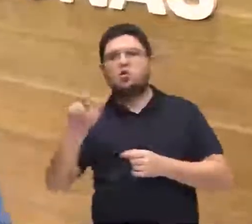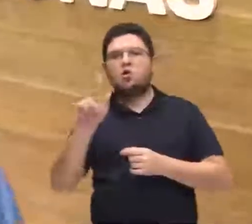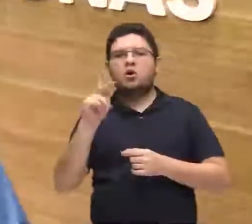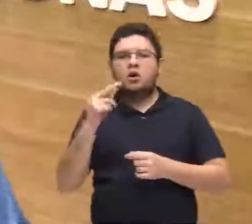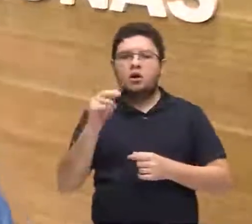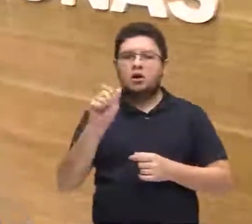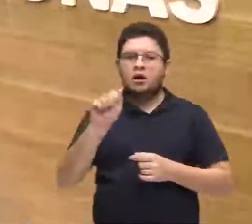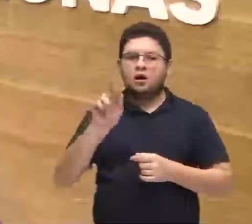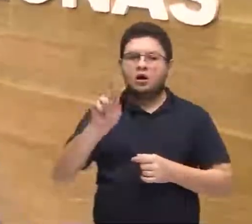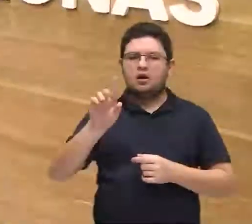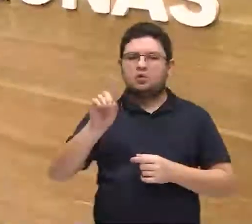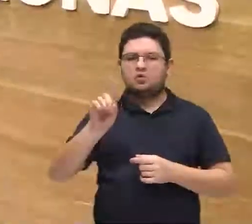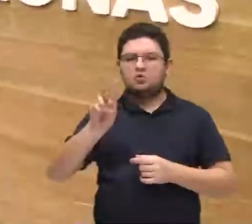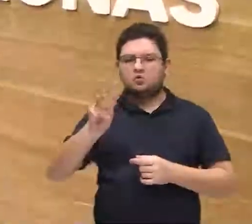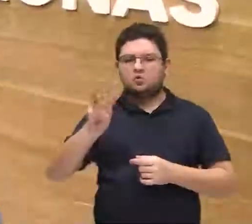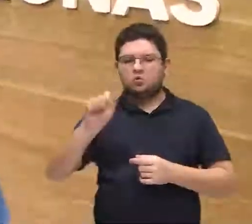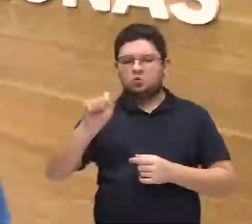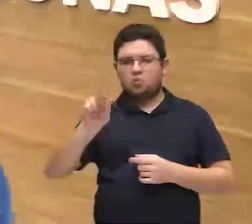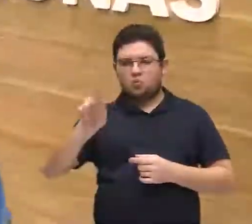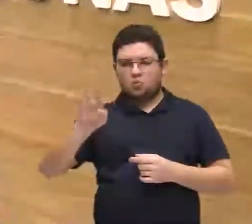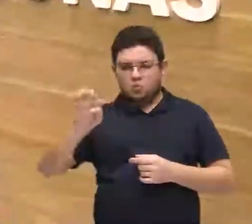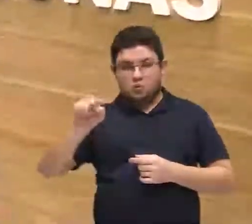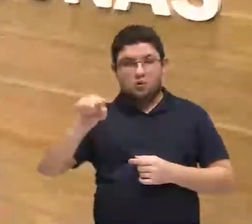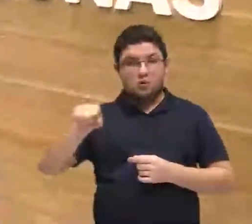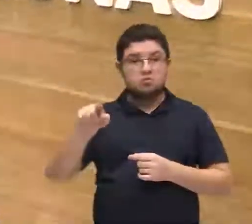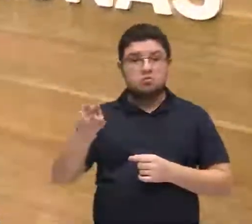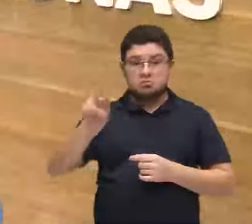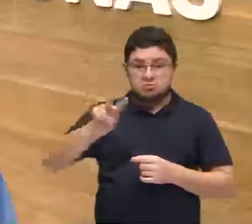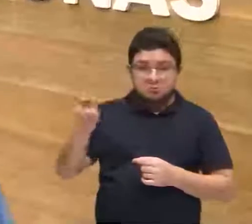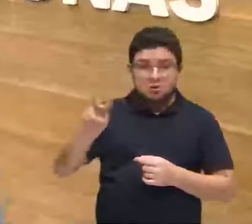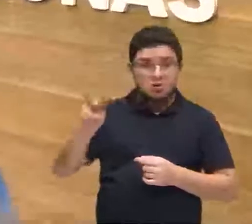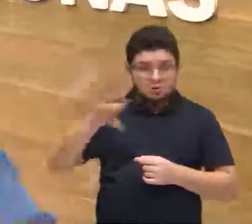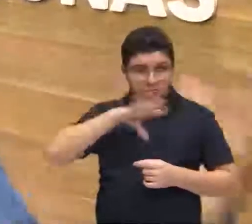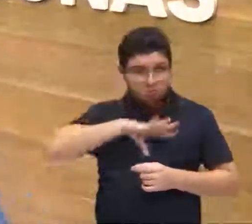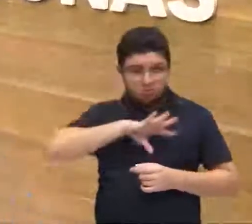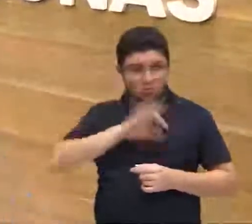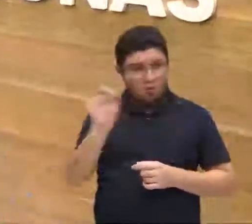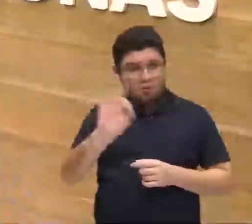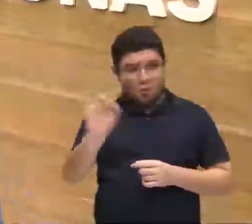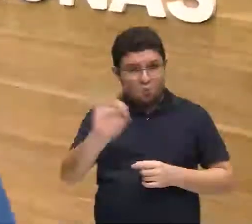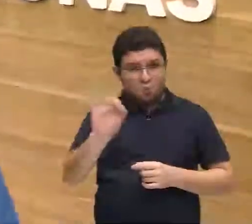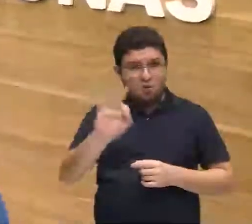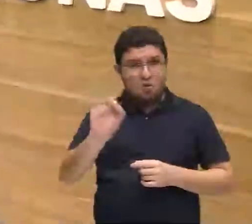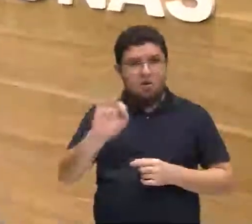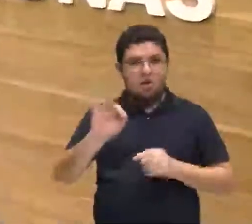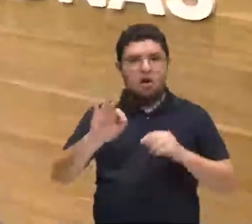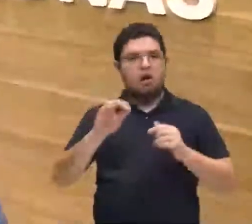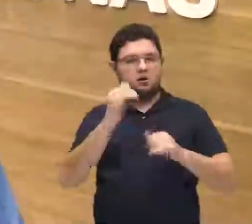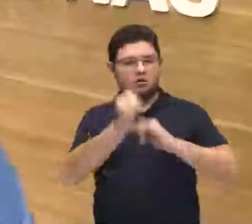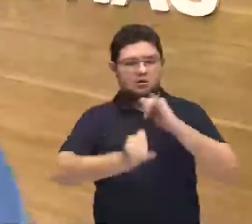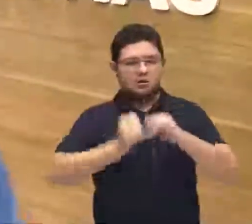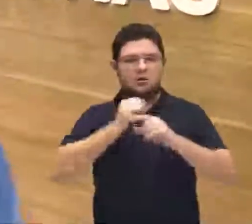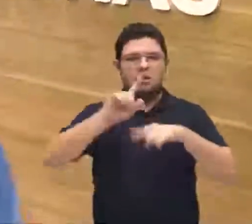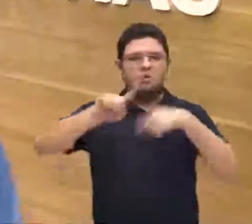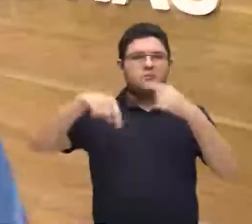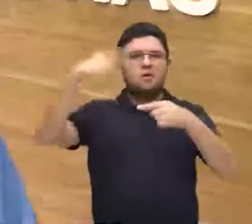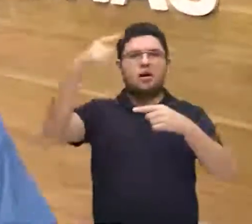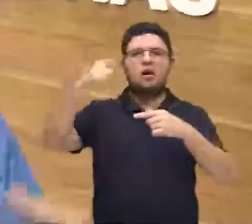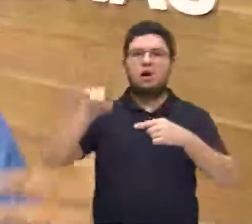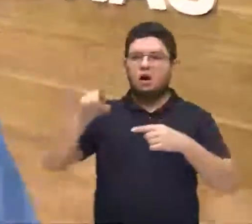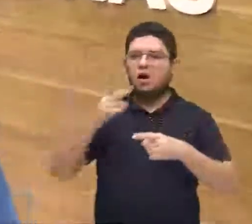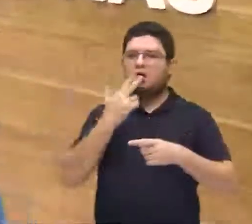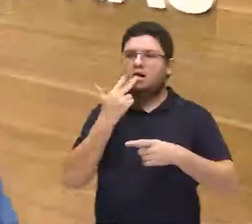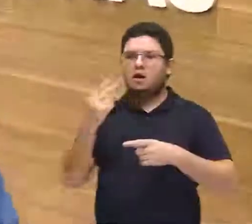mouse e assim por diante. São termos que não existiam no português antes dessa explosão tecnológica e da internet e que acabaram